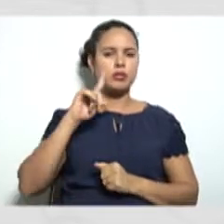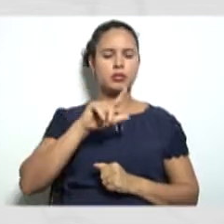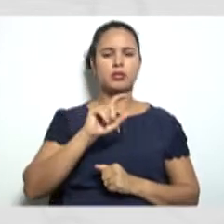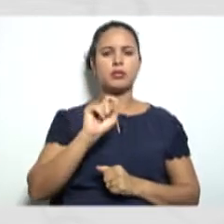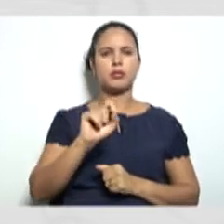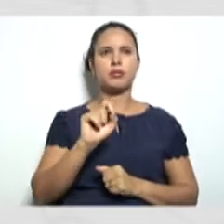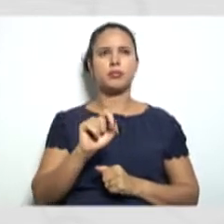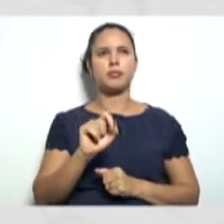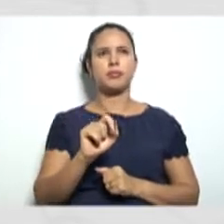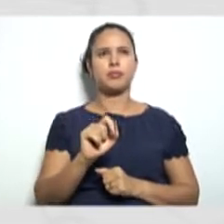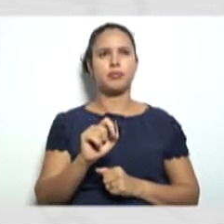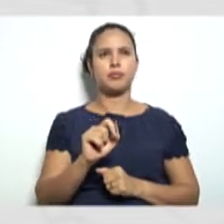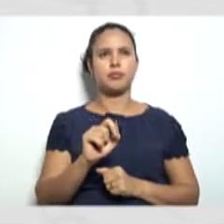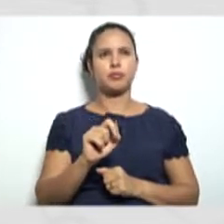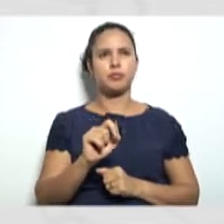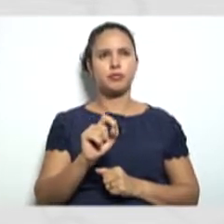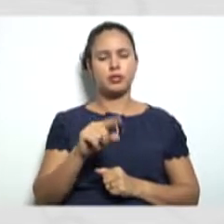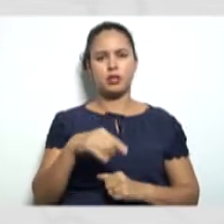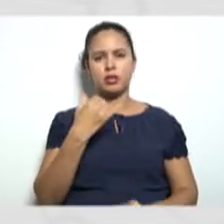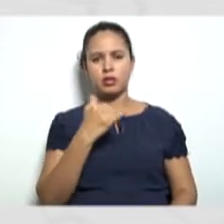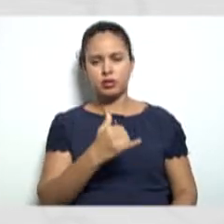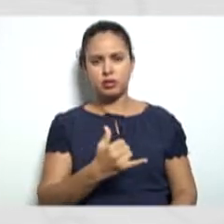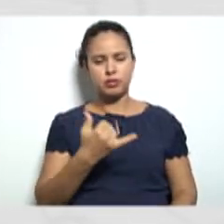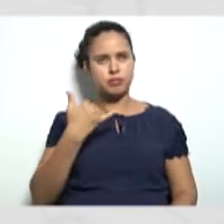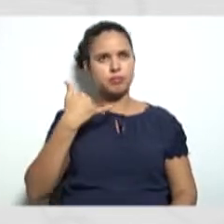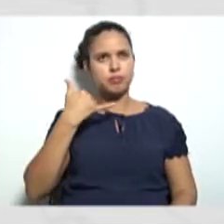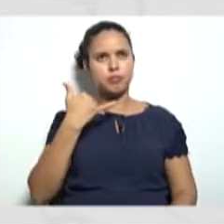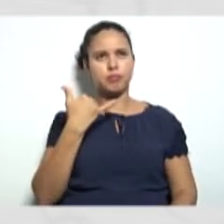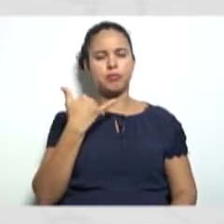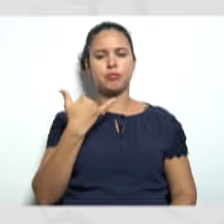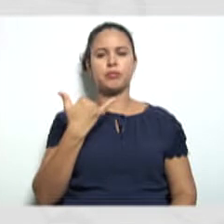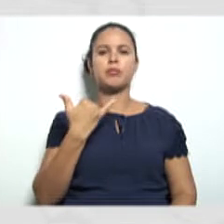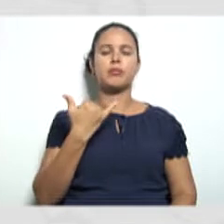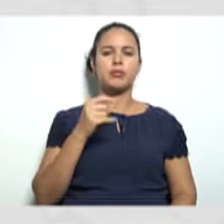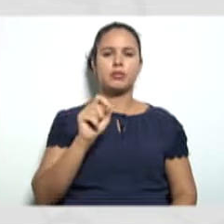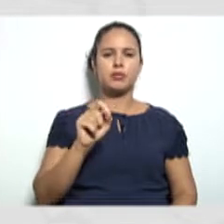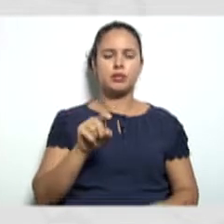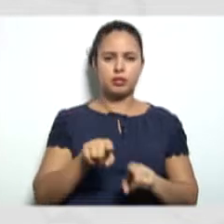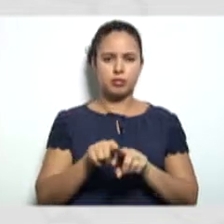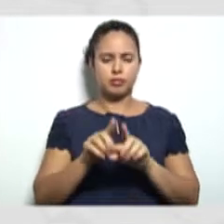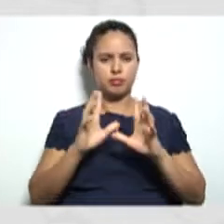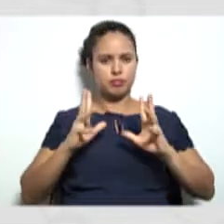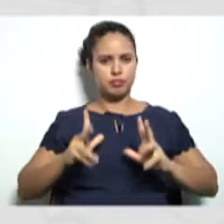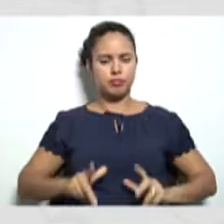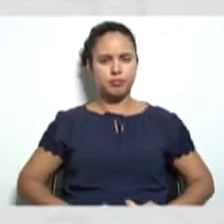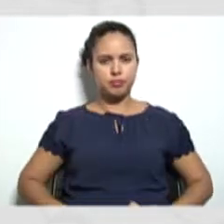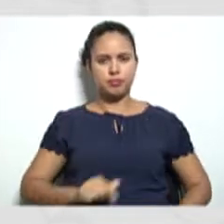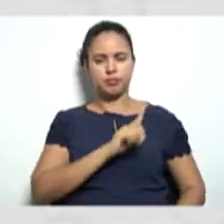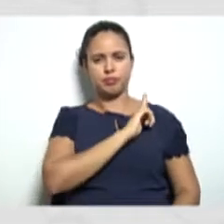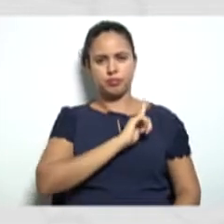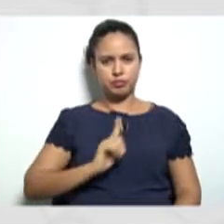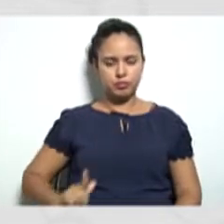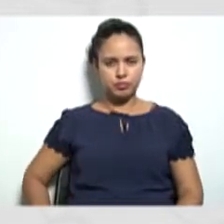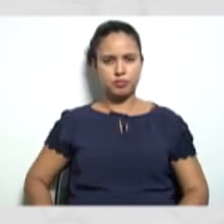social com serviços de energia, telefonia, saneamento básico, limpeza pública e